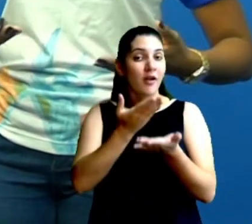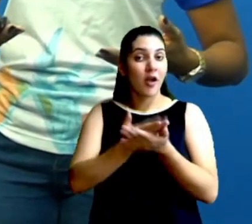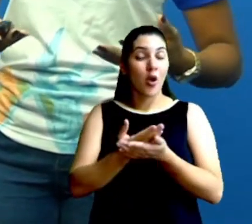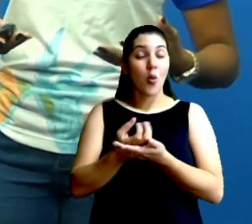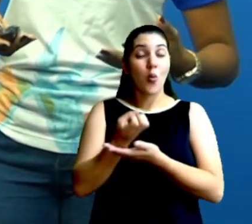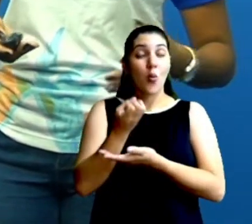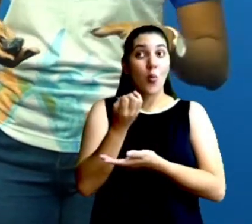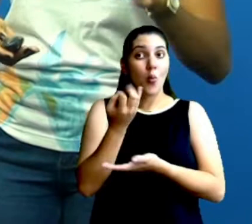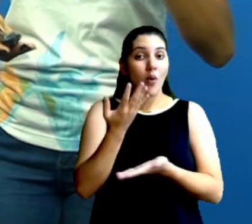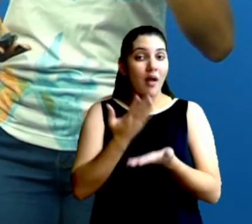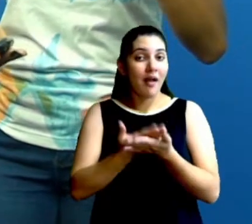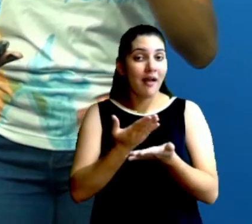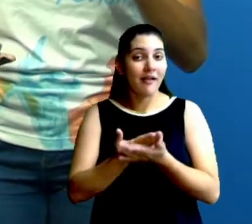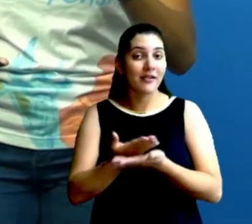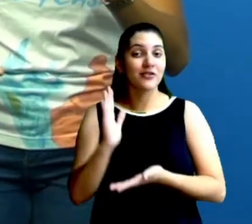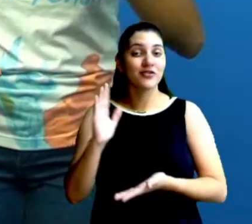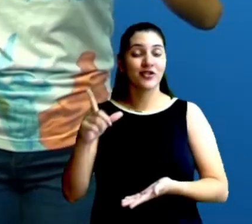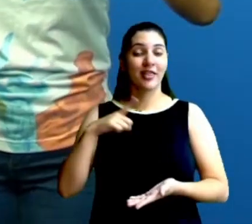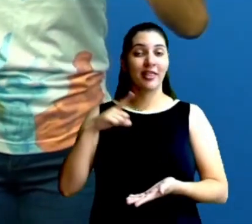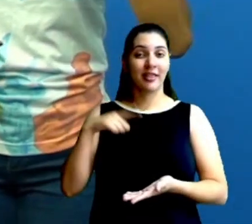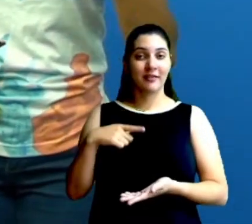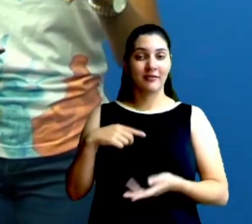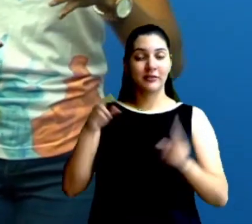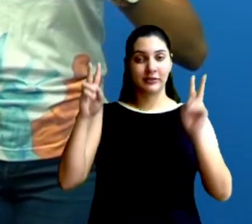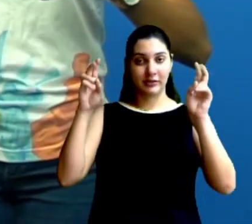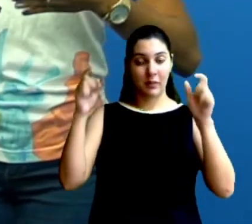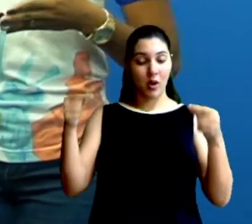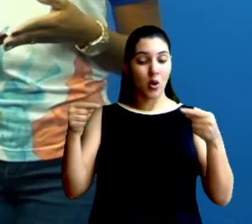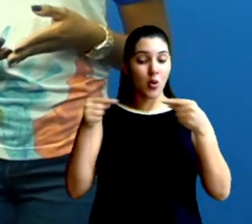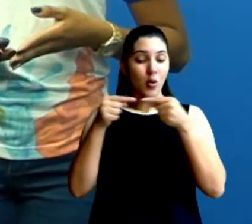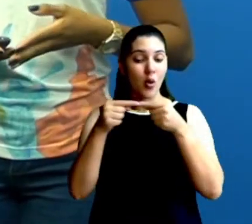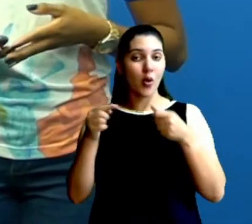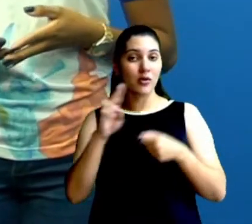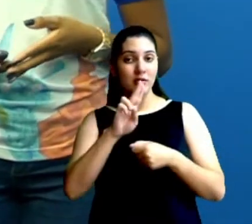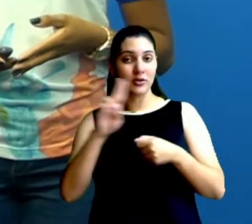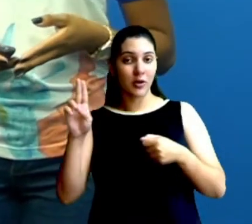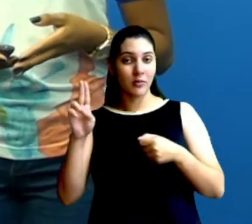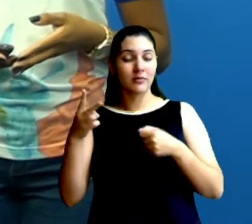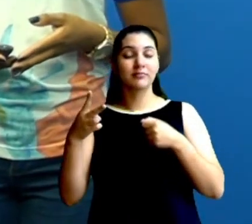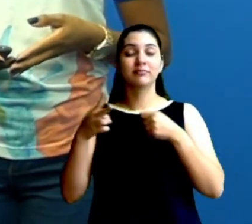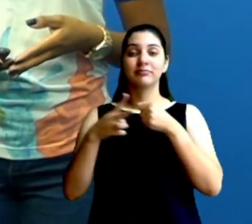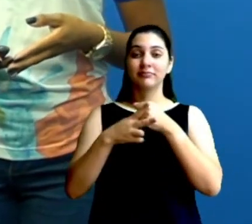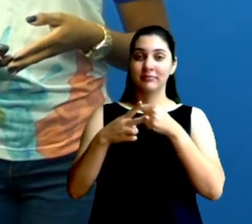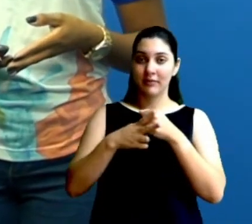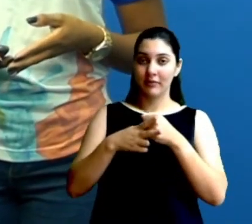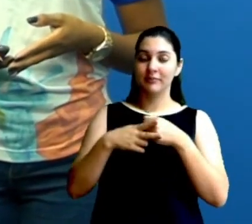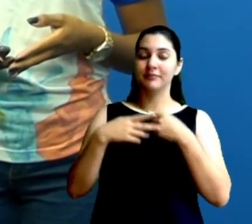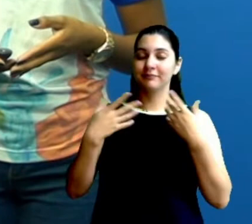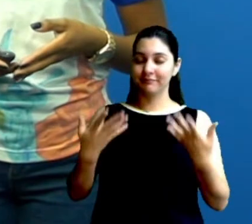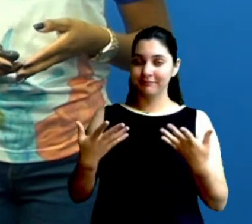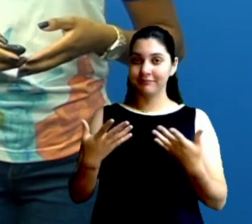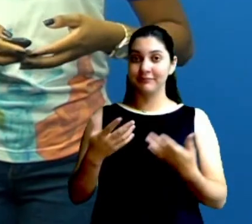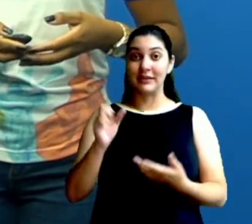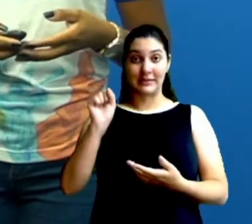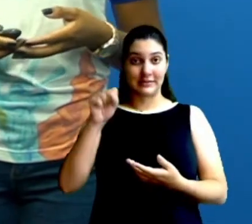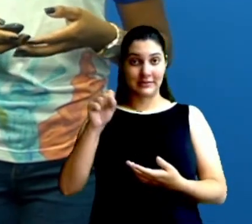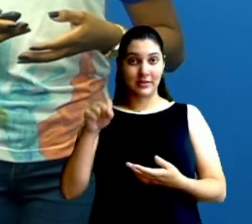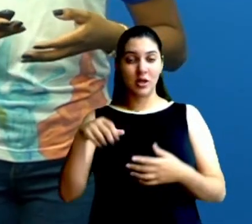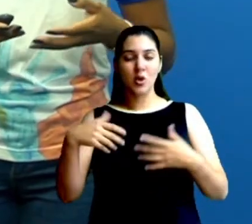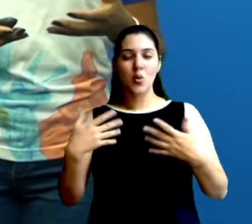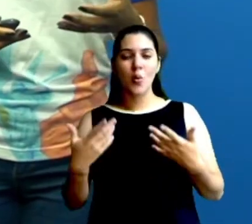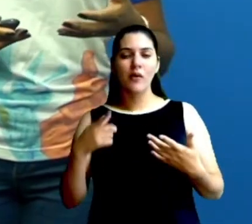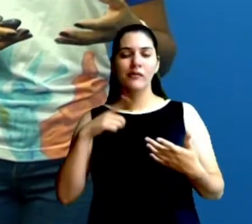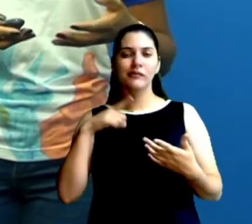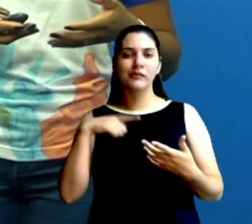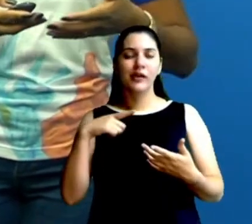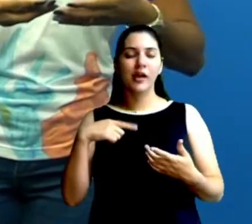quanta aula a gente já teve. Tema, concordância nominal e verbal. É isso mesmo, gente. Quando é que